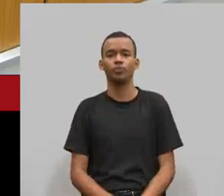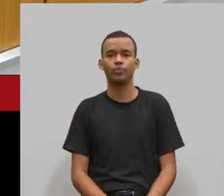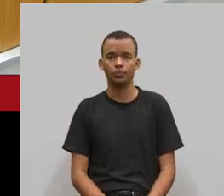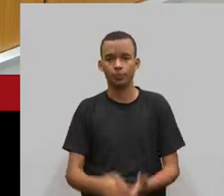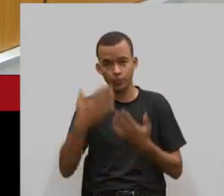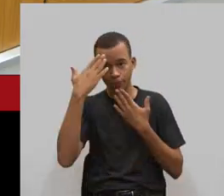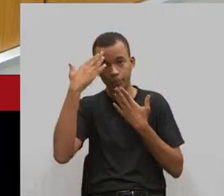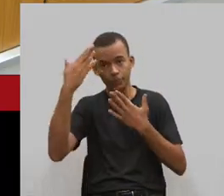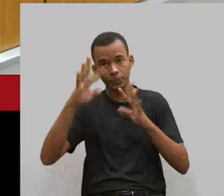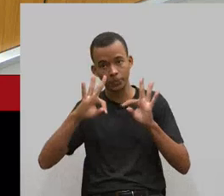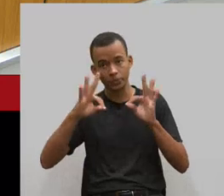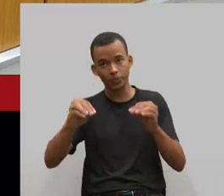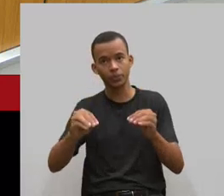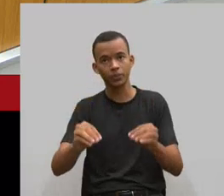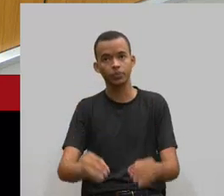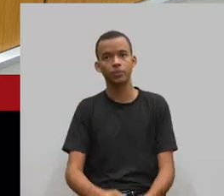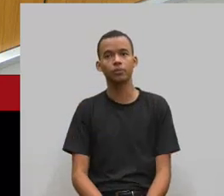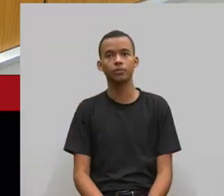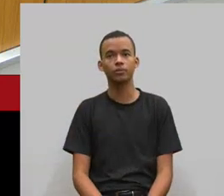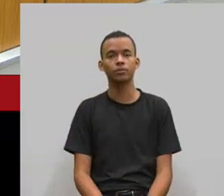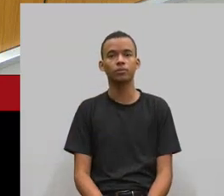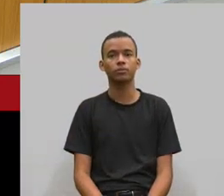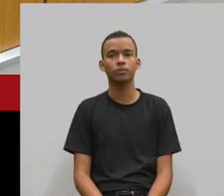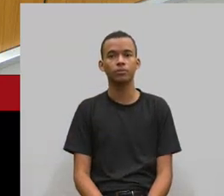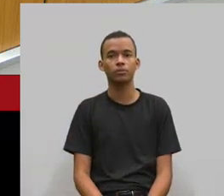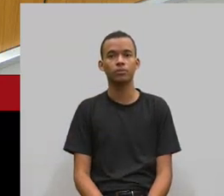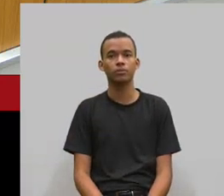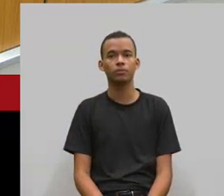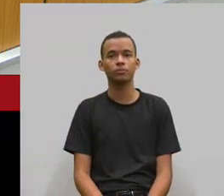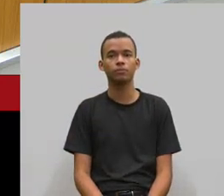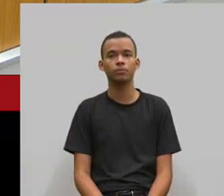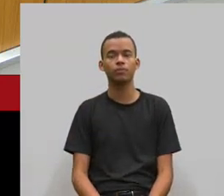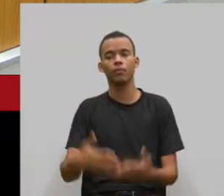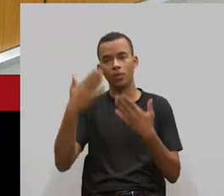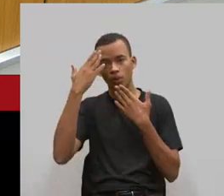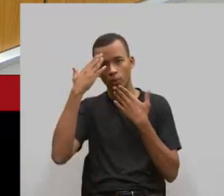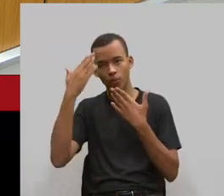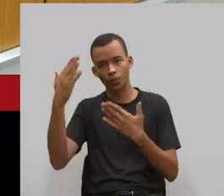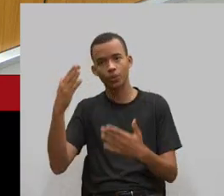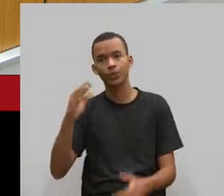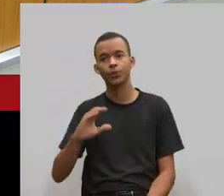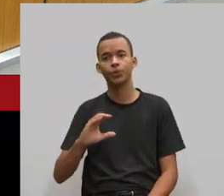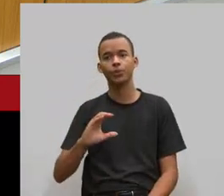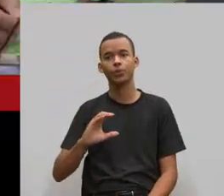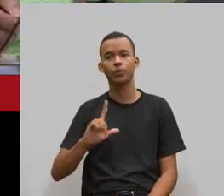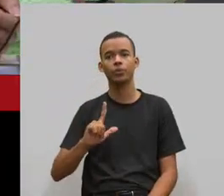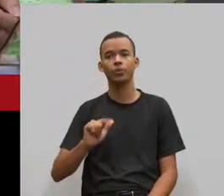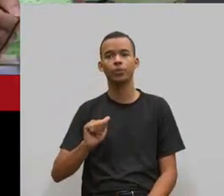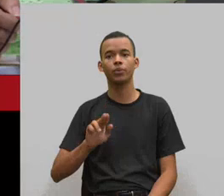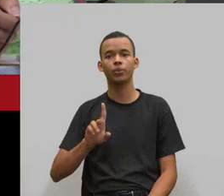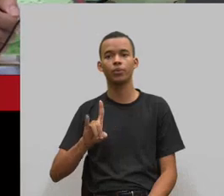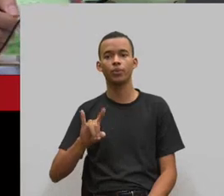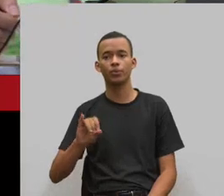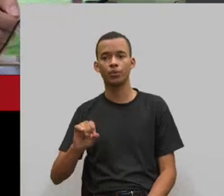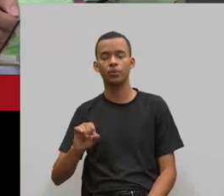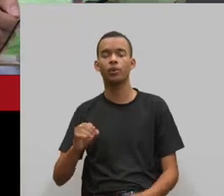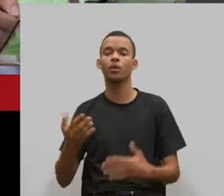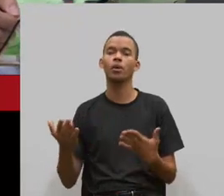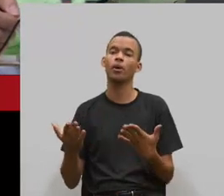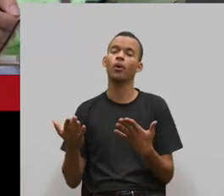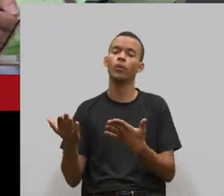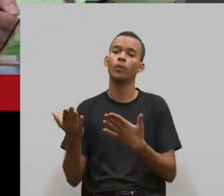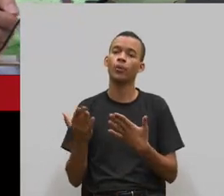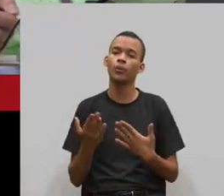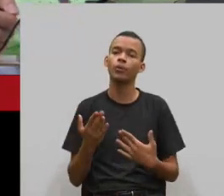todos muito obrigado Cláudio passo a palavra ao vereador de Jacutinga Júlio